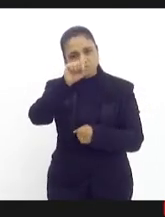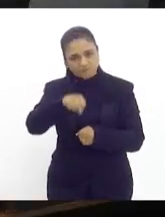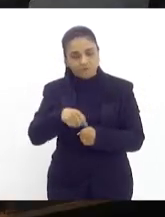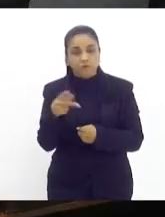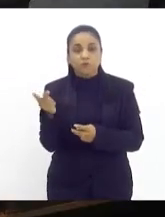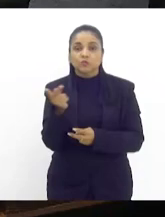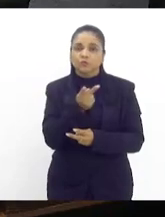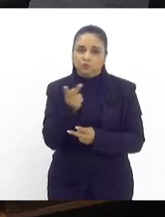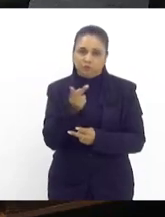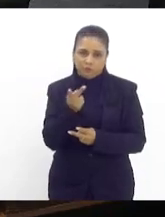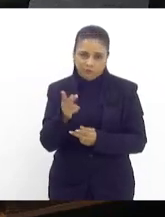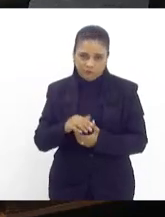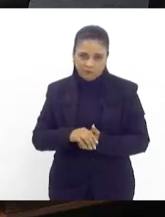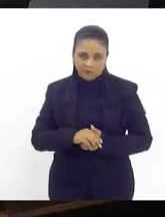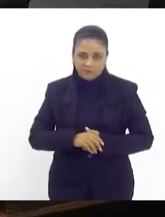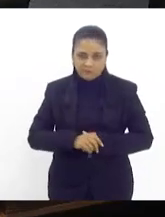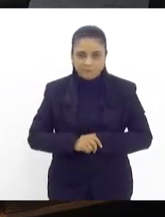votos.